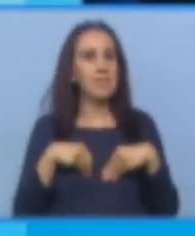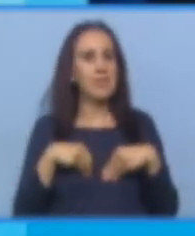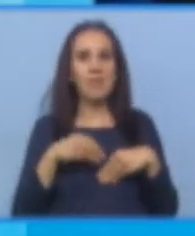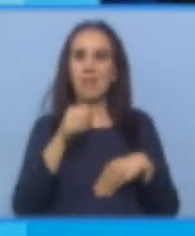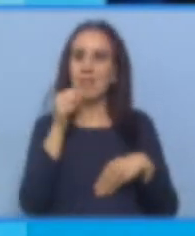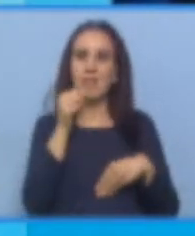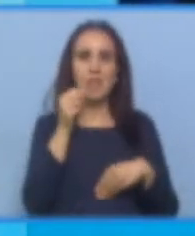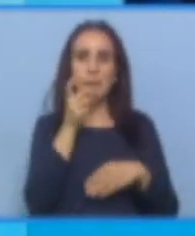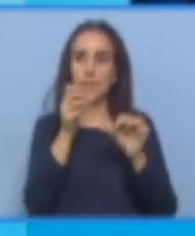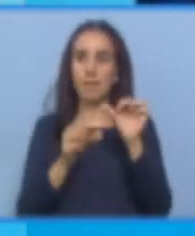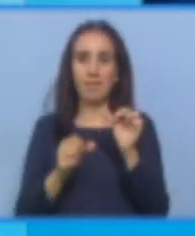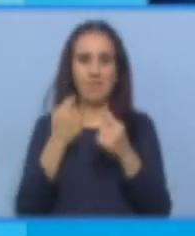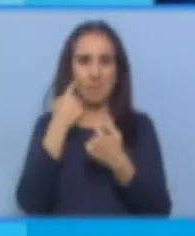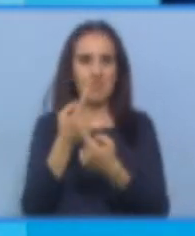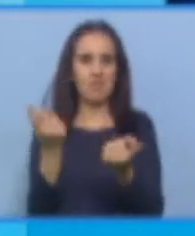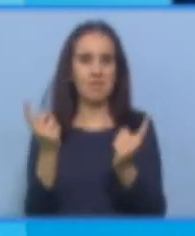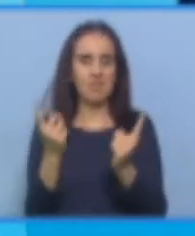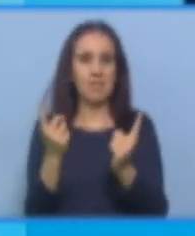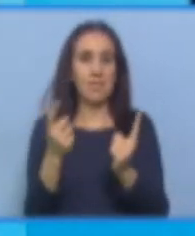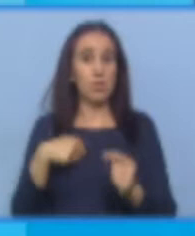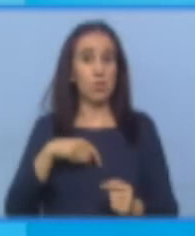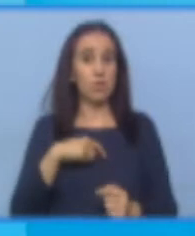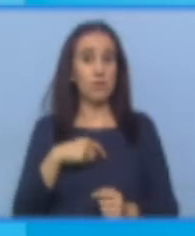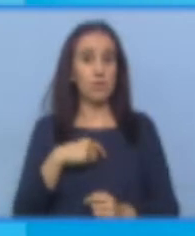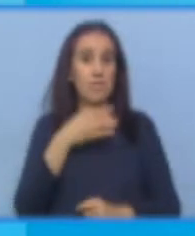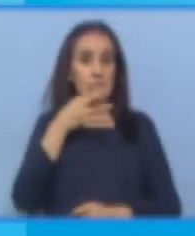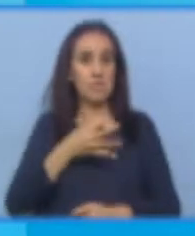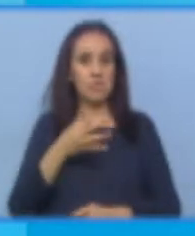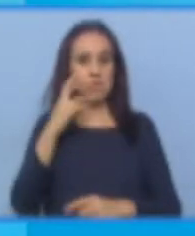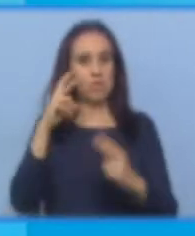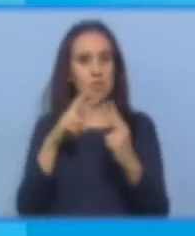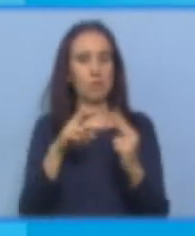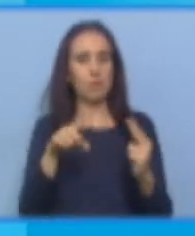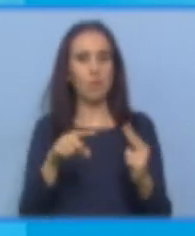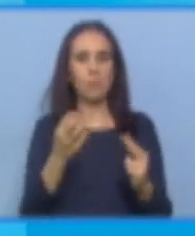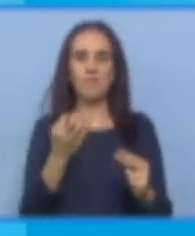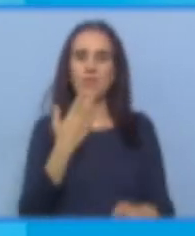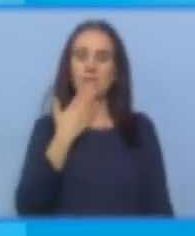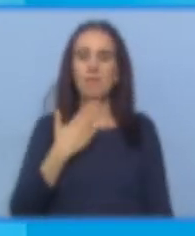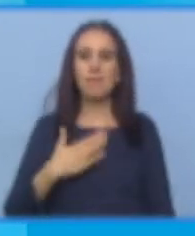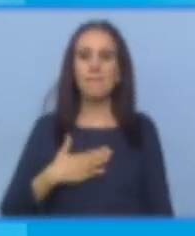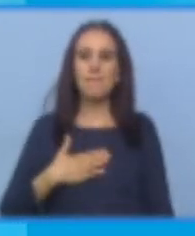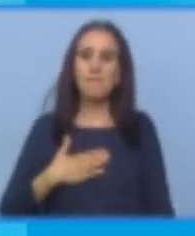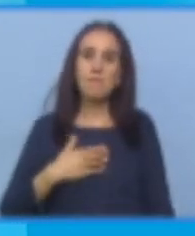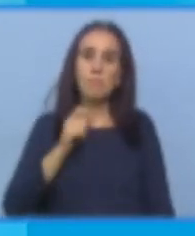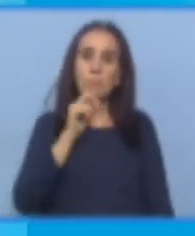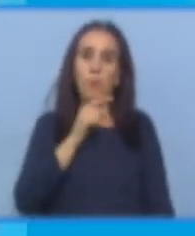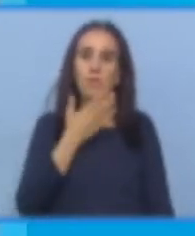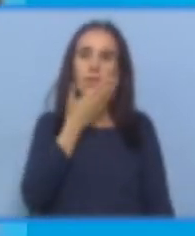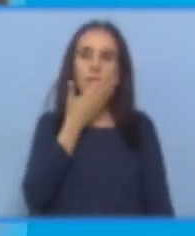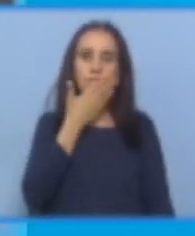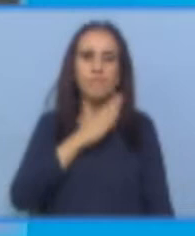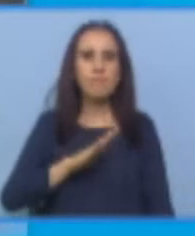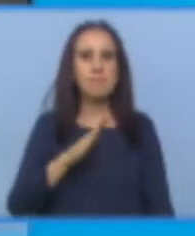na transmissão da palavra. E nós acreditamos que este encontro também nos pode trazer